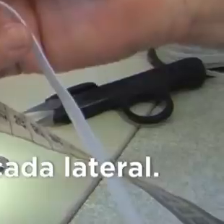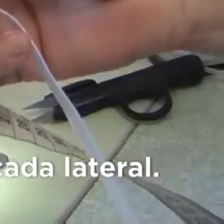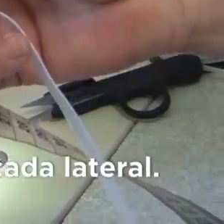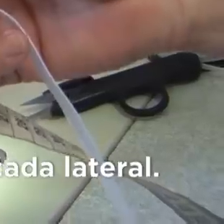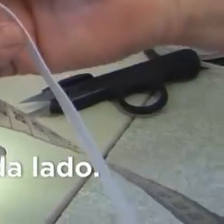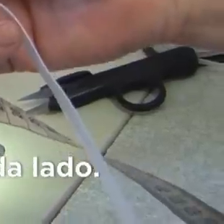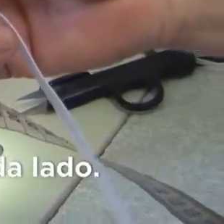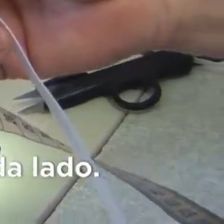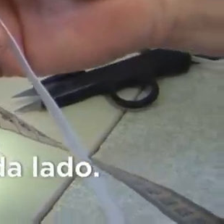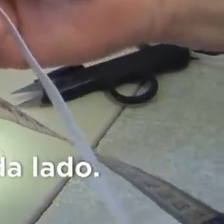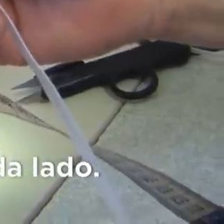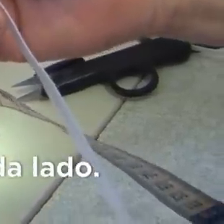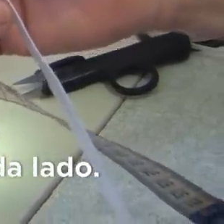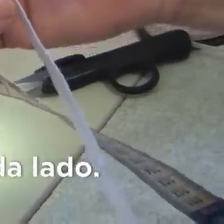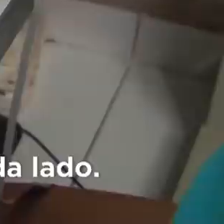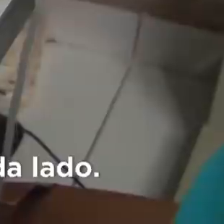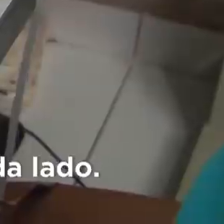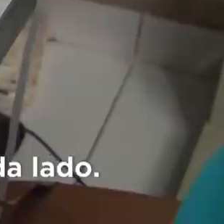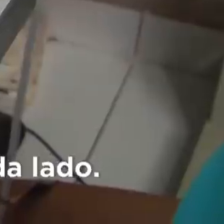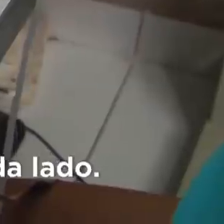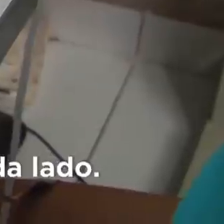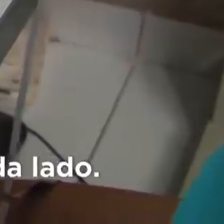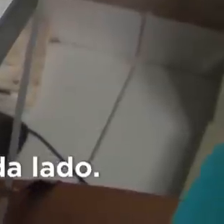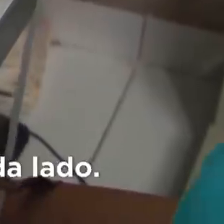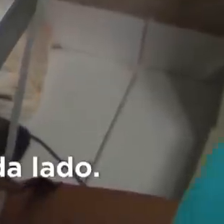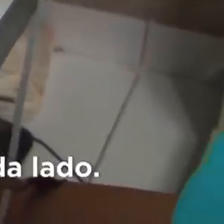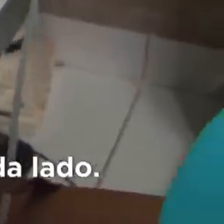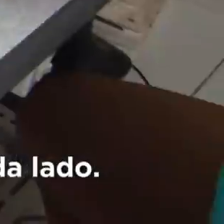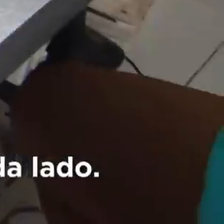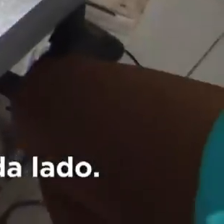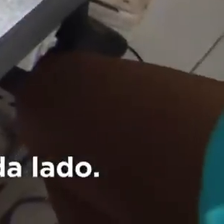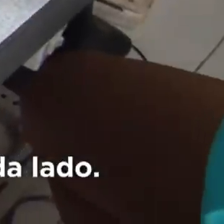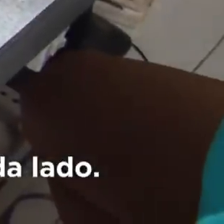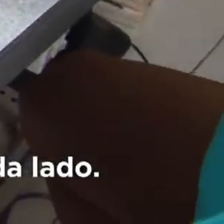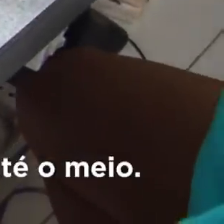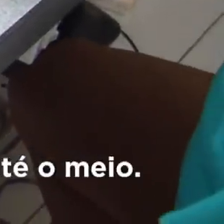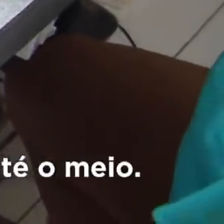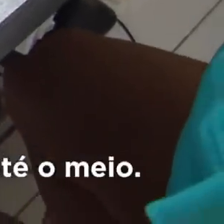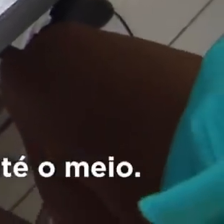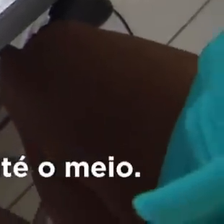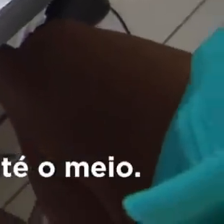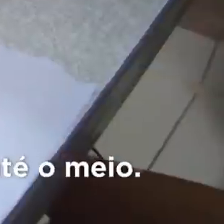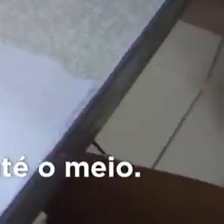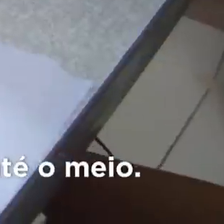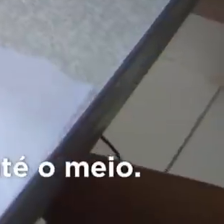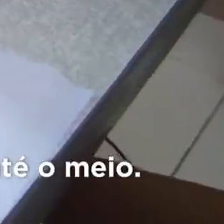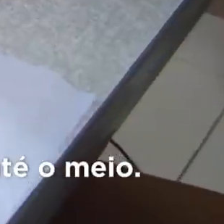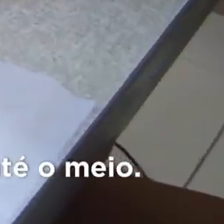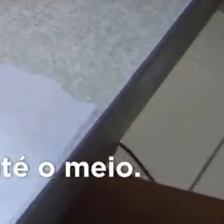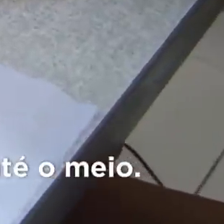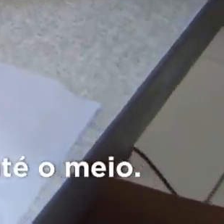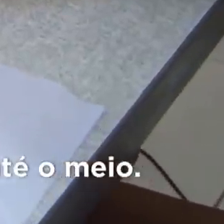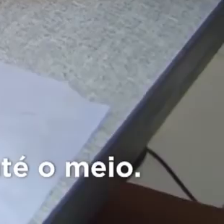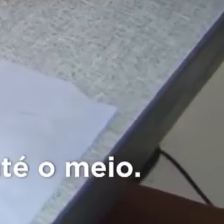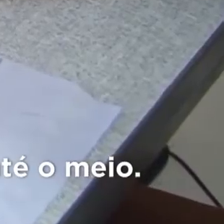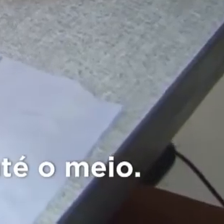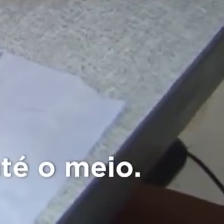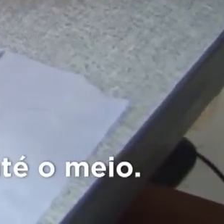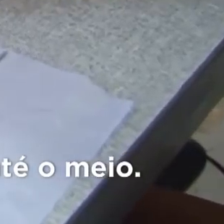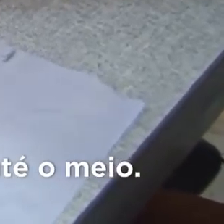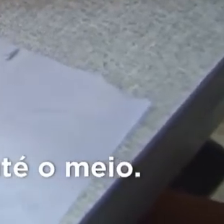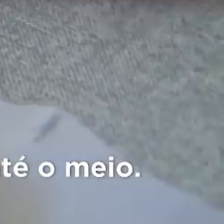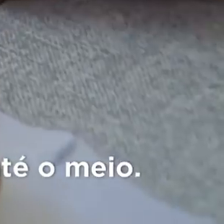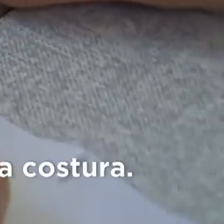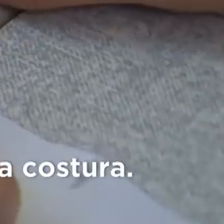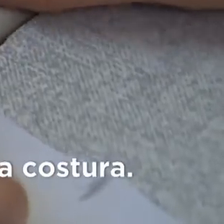lateral. Corte 18 cm de cada elástico para cada lado. Dobre o tecido e costure levando o picote até o